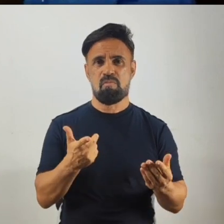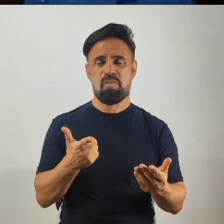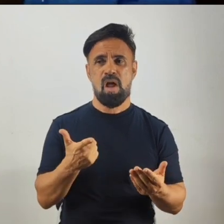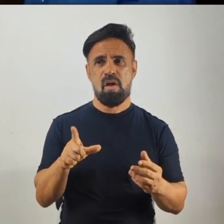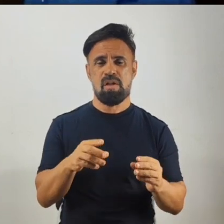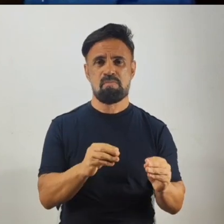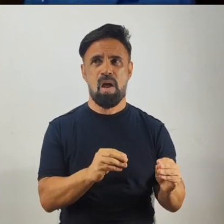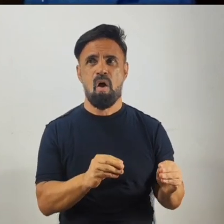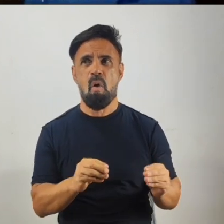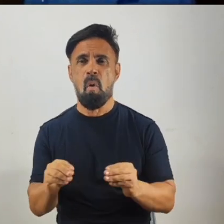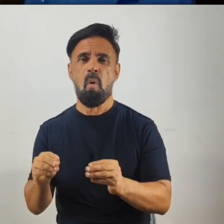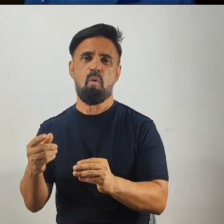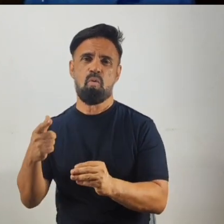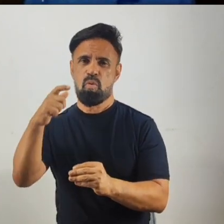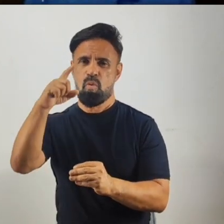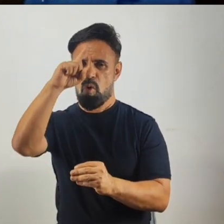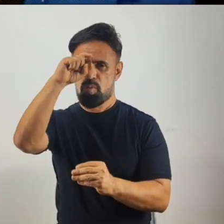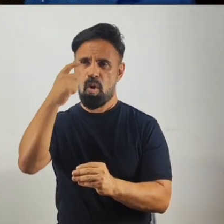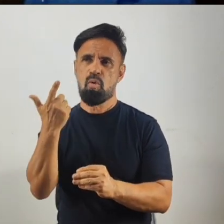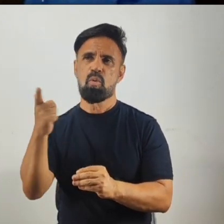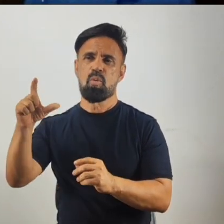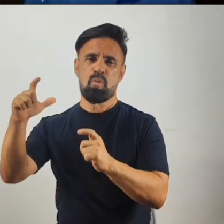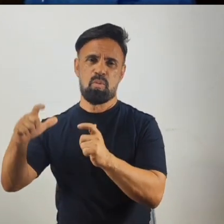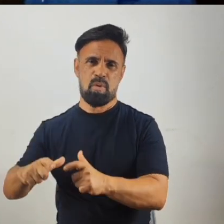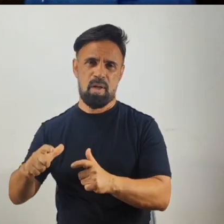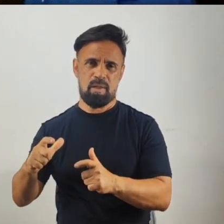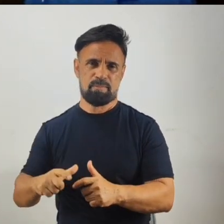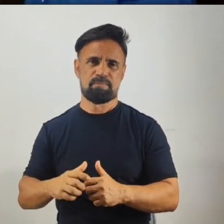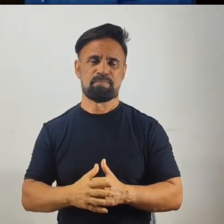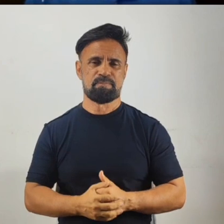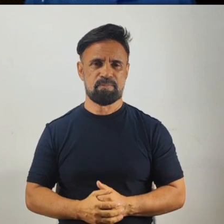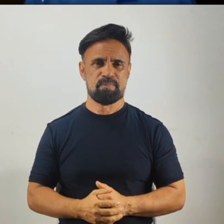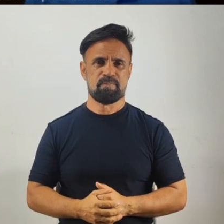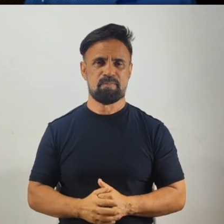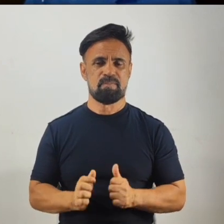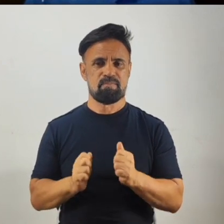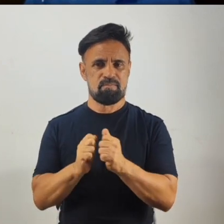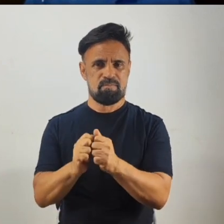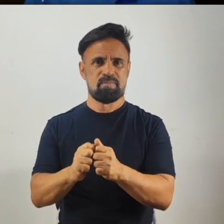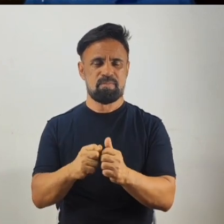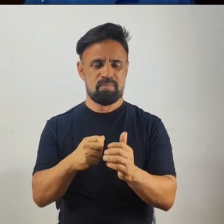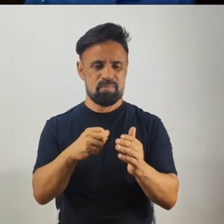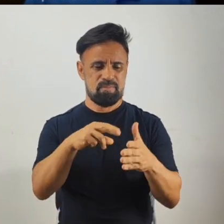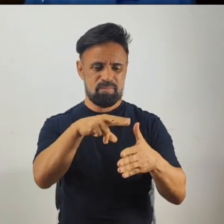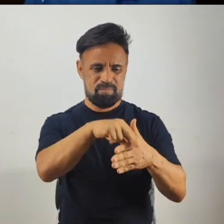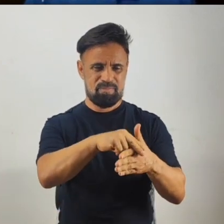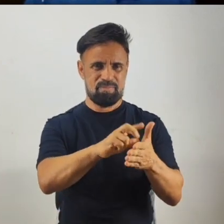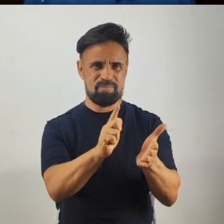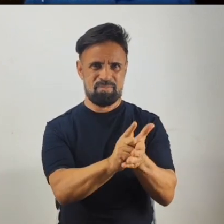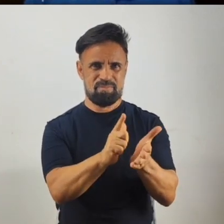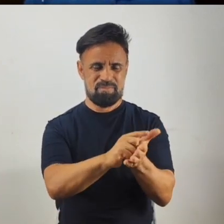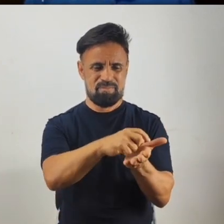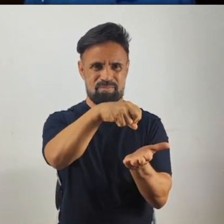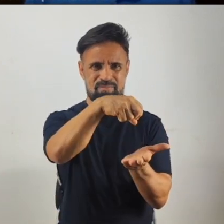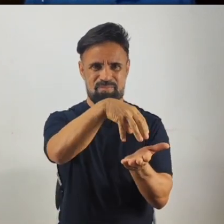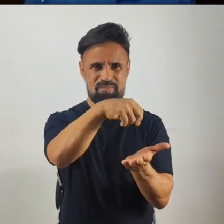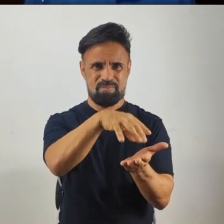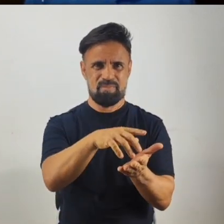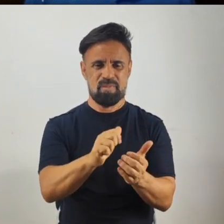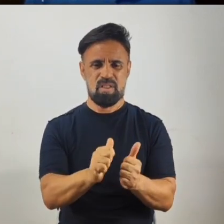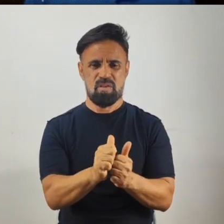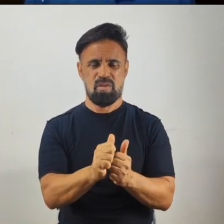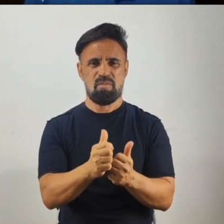a necessidade de sua remoção, ou para a realização de exames que não existem no próprio serviço. Todo